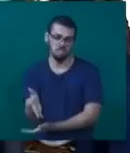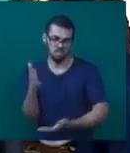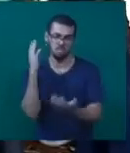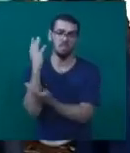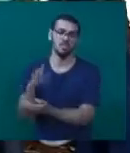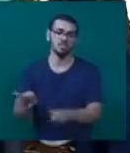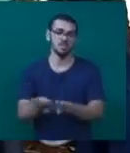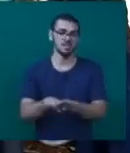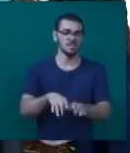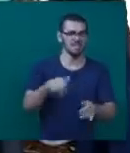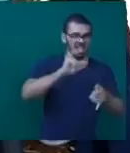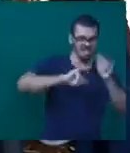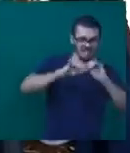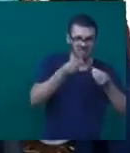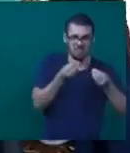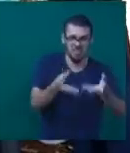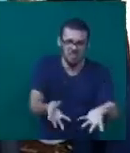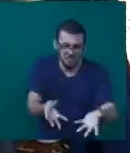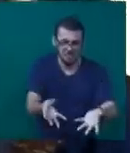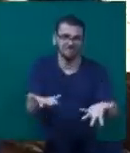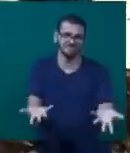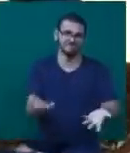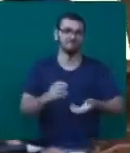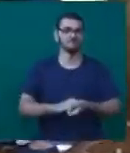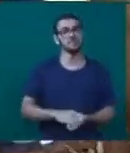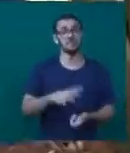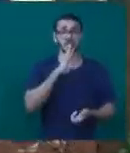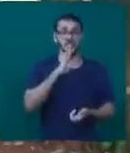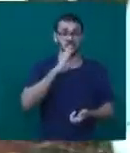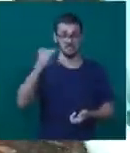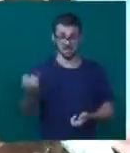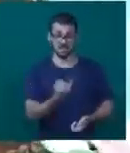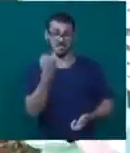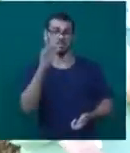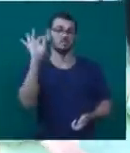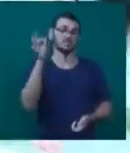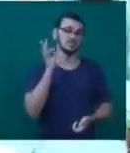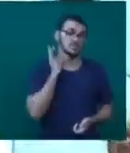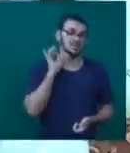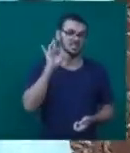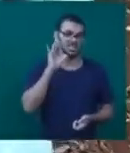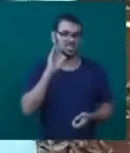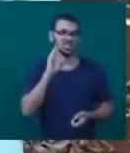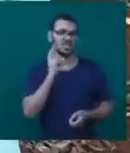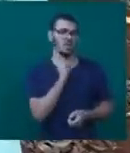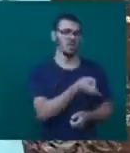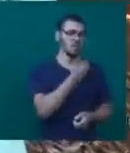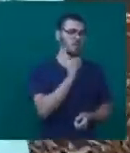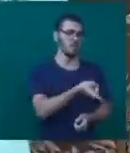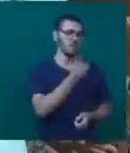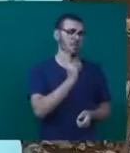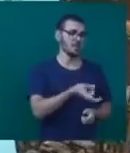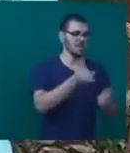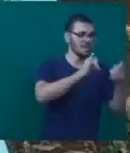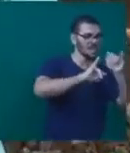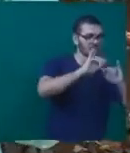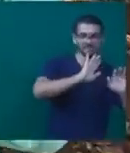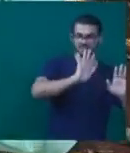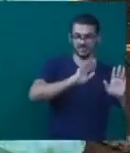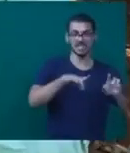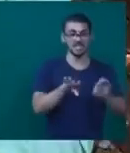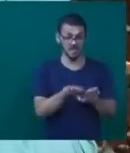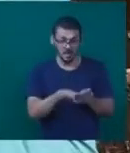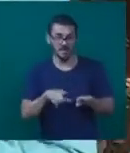O conhecimento sobre a importância das abelhas não fica preso dentro do laboratório. Os pesquisadores realizam atividades de